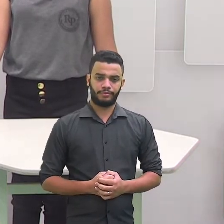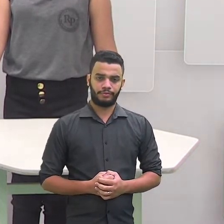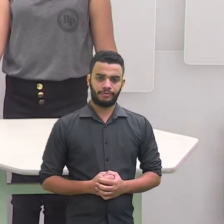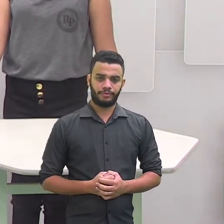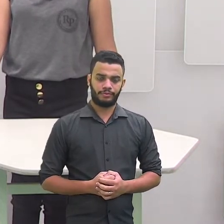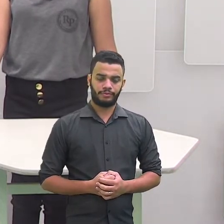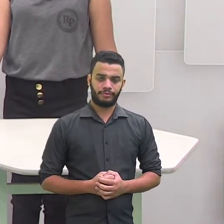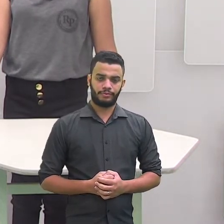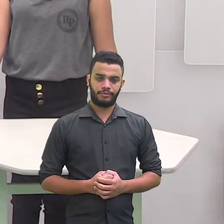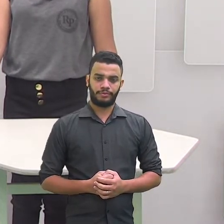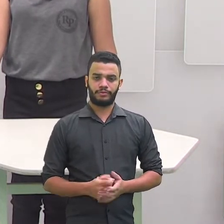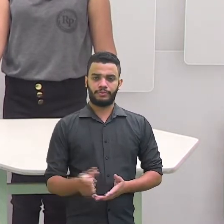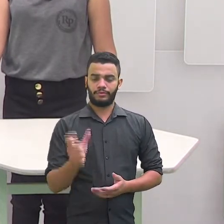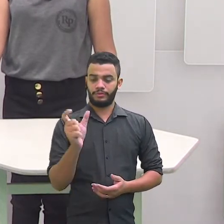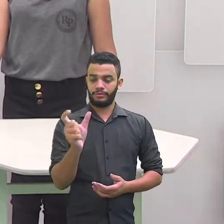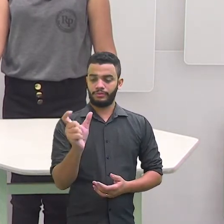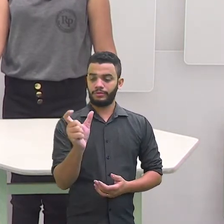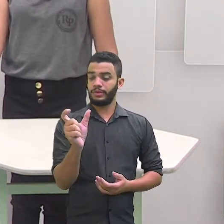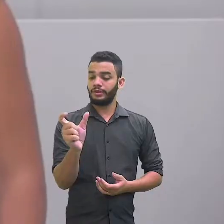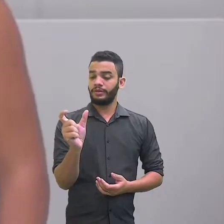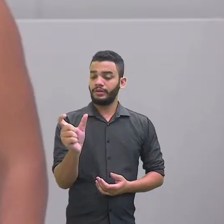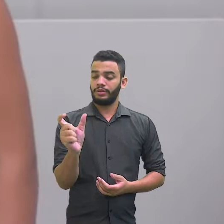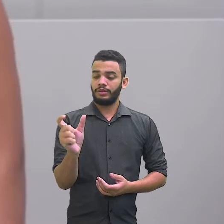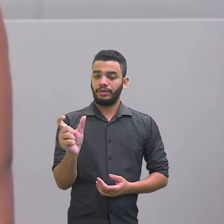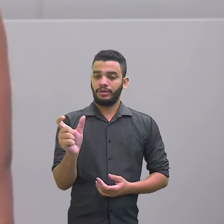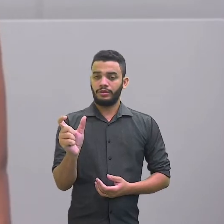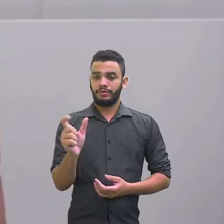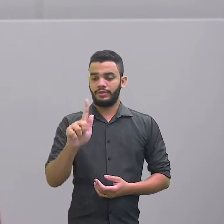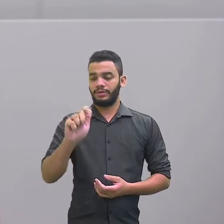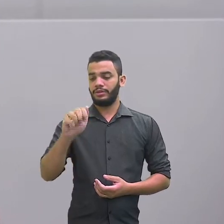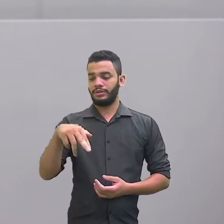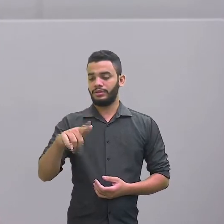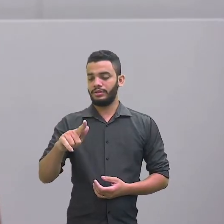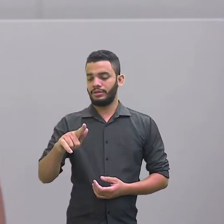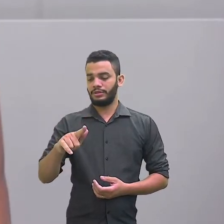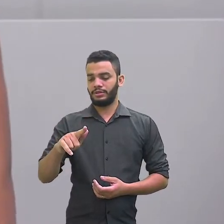Primeira palavra, que é a sua palavra, é gancho. Gancho.